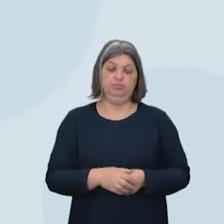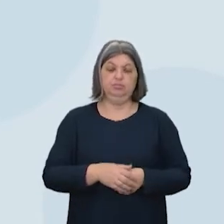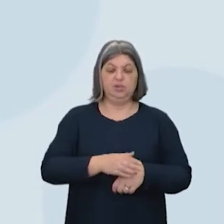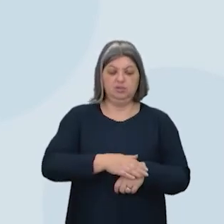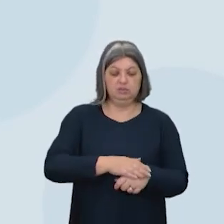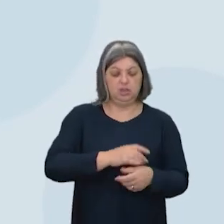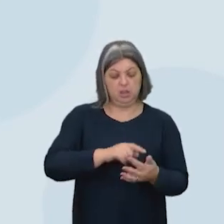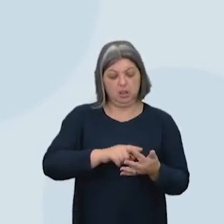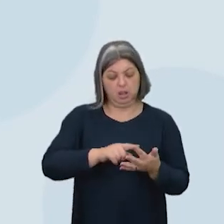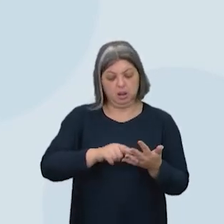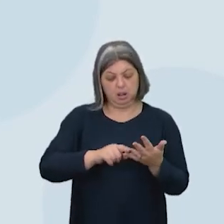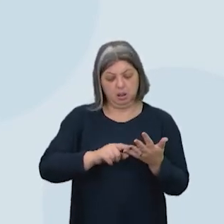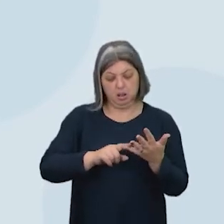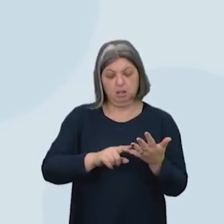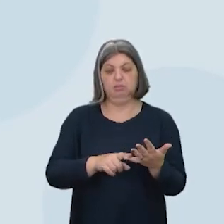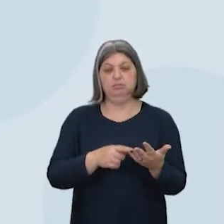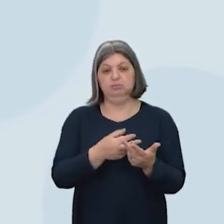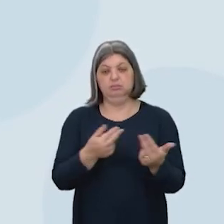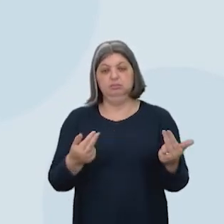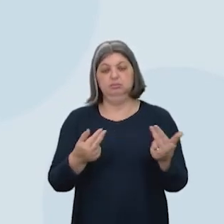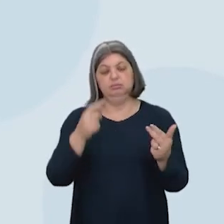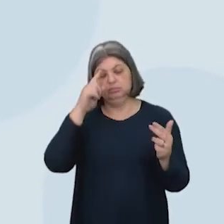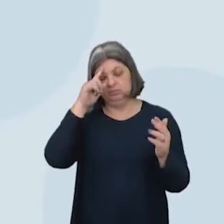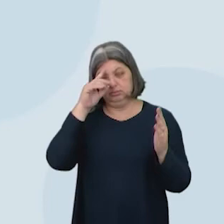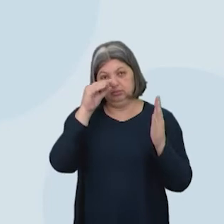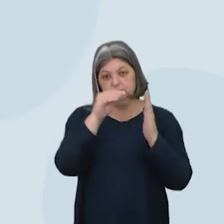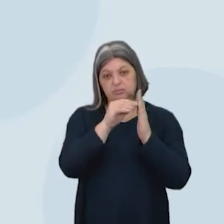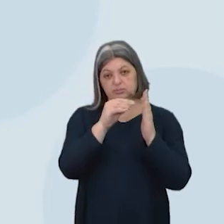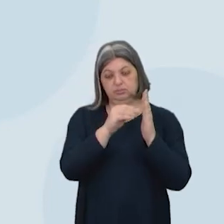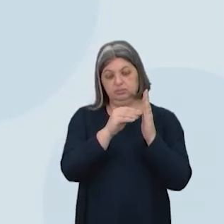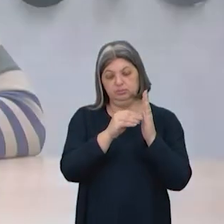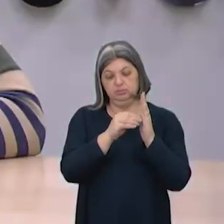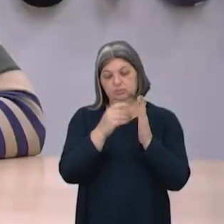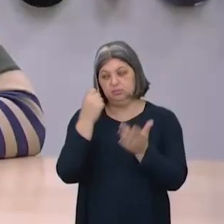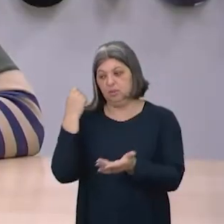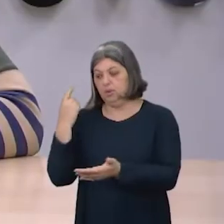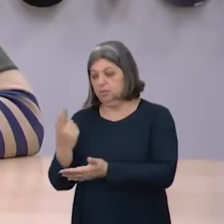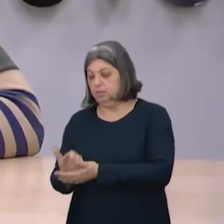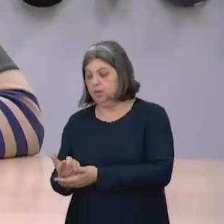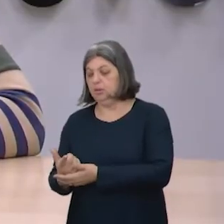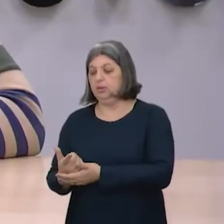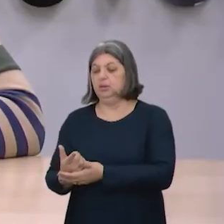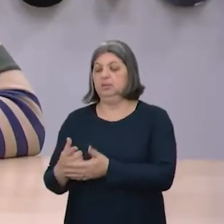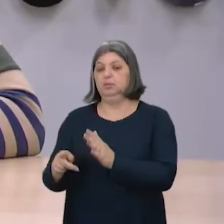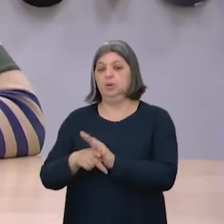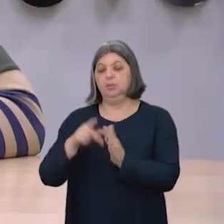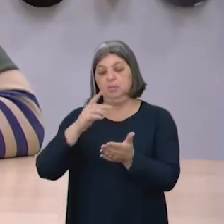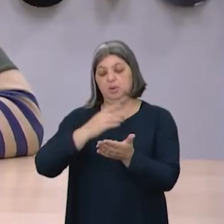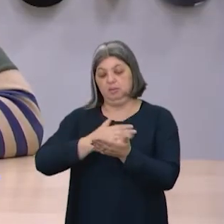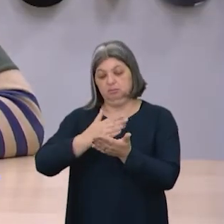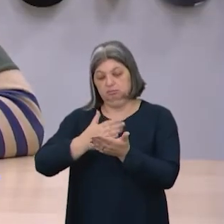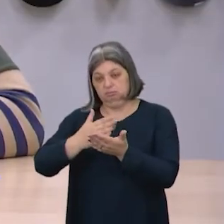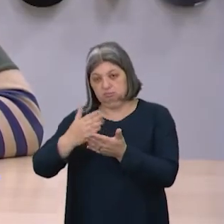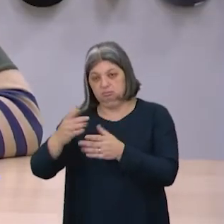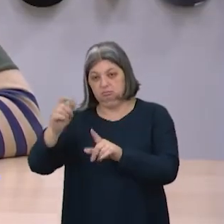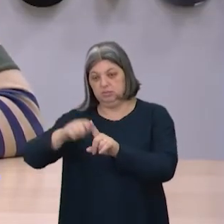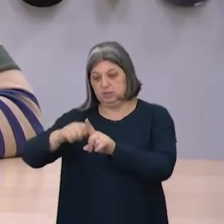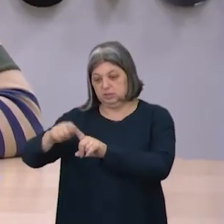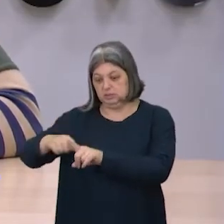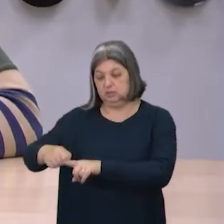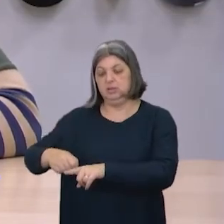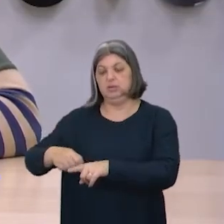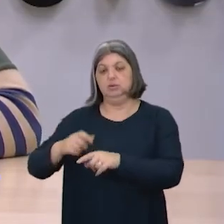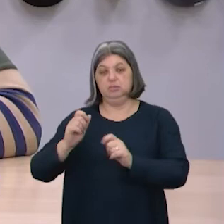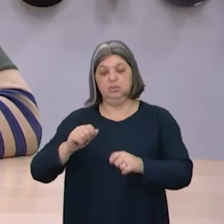coisa, consertei tal coisa. Coloca datas, paguei prestação de tanto. Coloca as datas dos vencimentos,